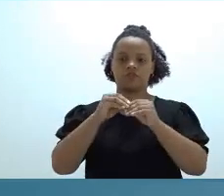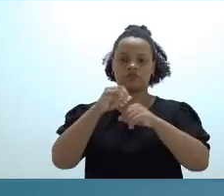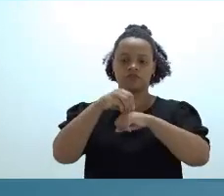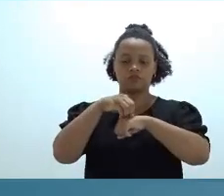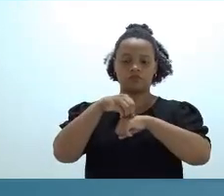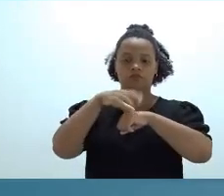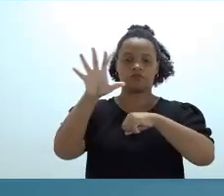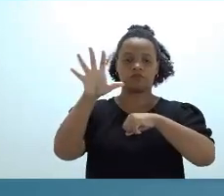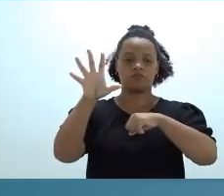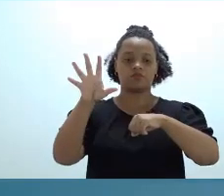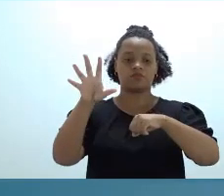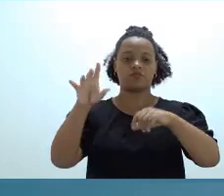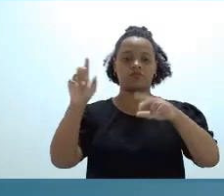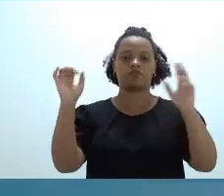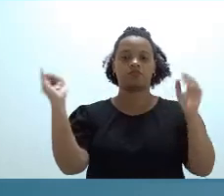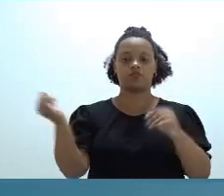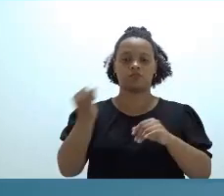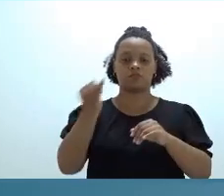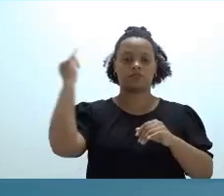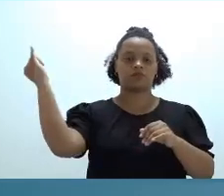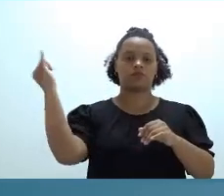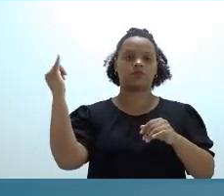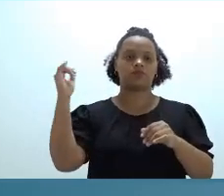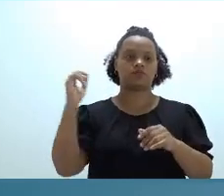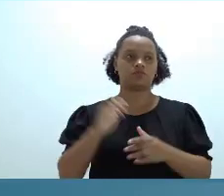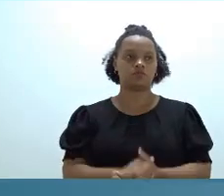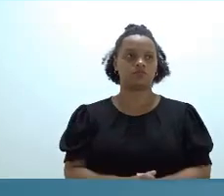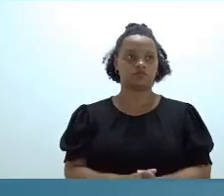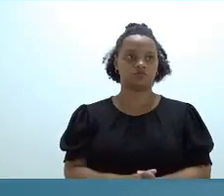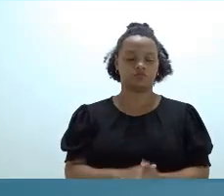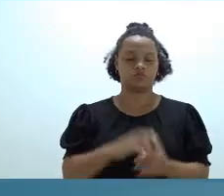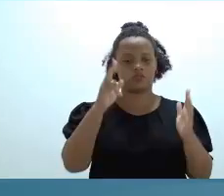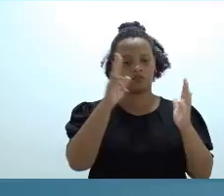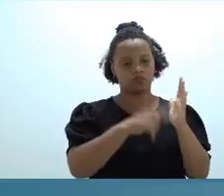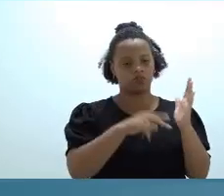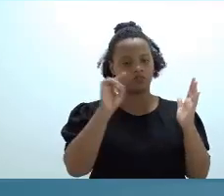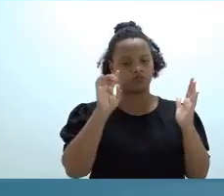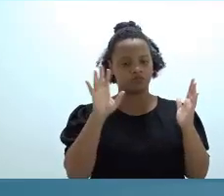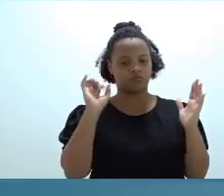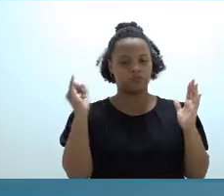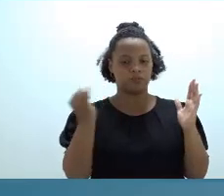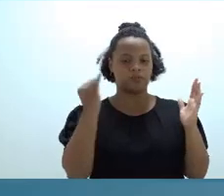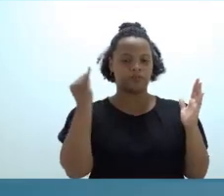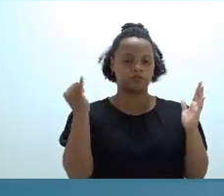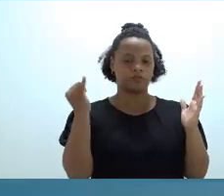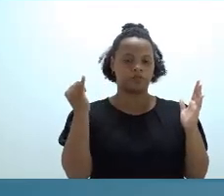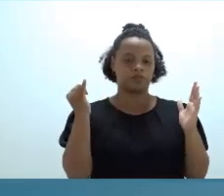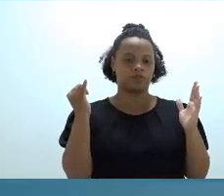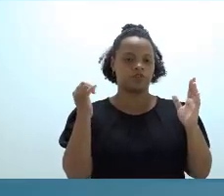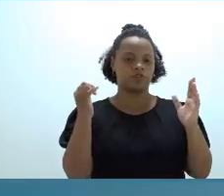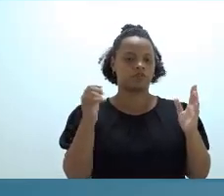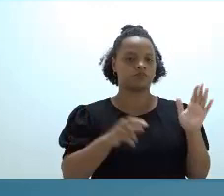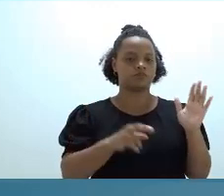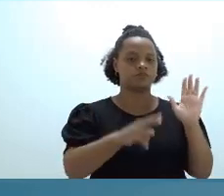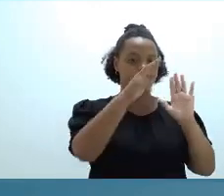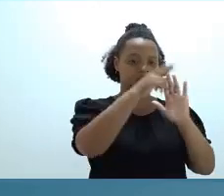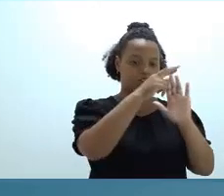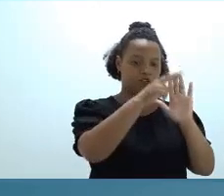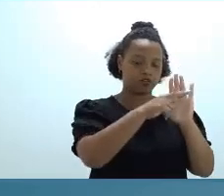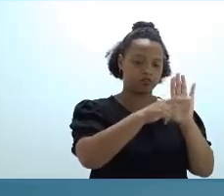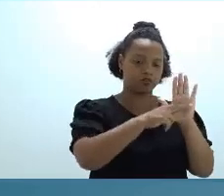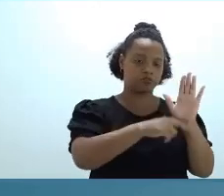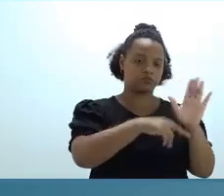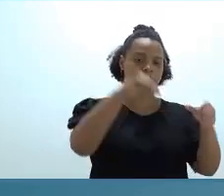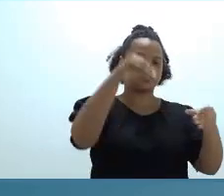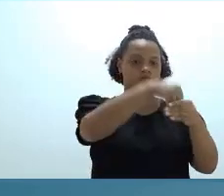Vou ler apenas a parte que interessa. Os regimentos internos dos tribunais editados com base no artigo 96, inciso 1,